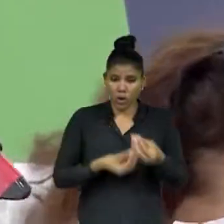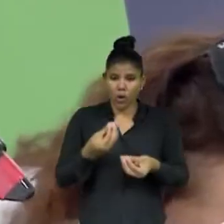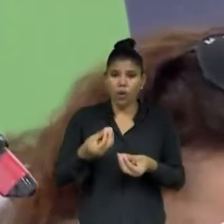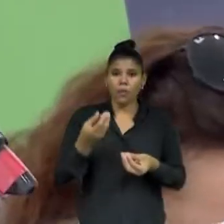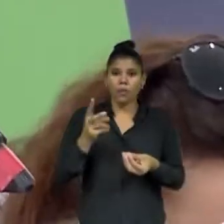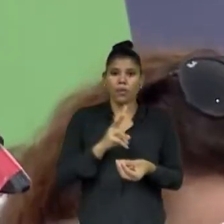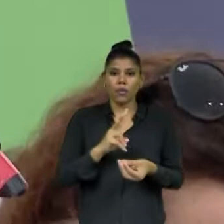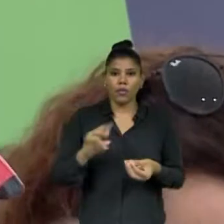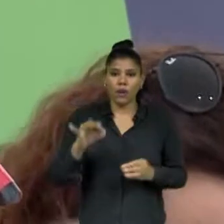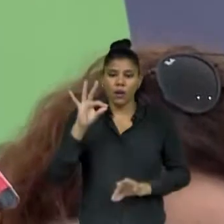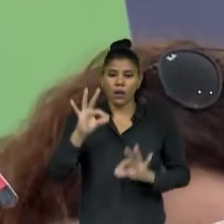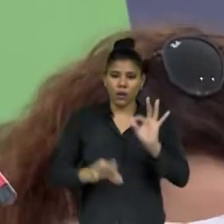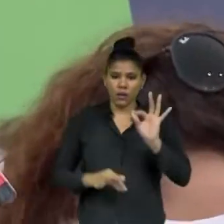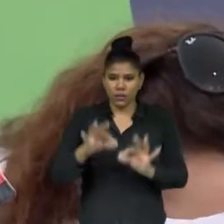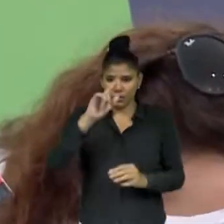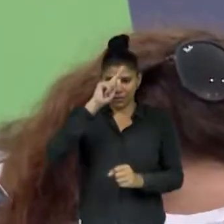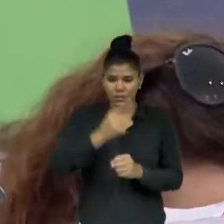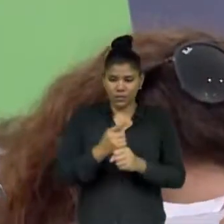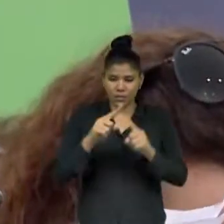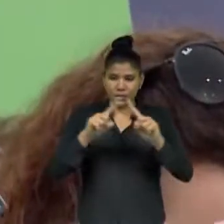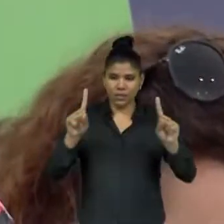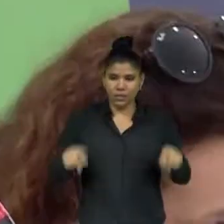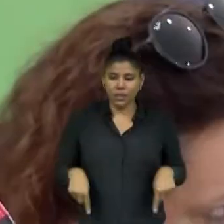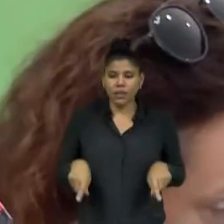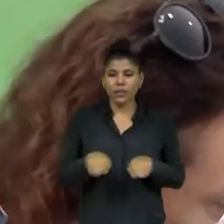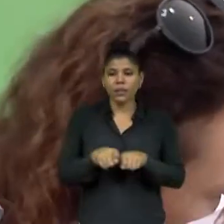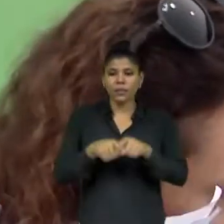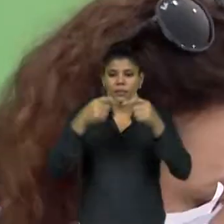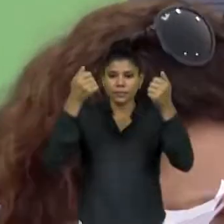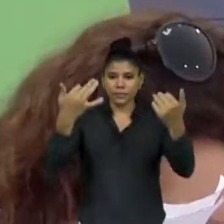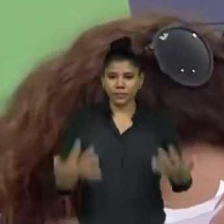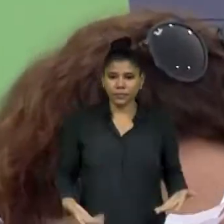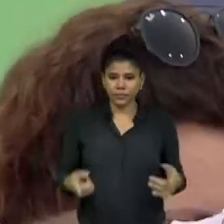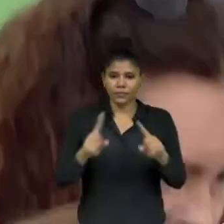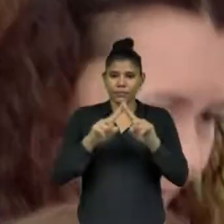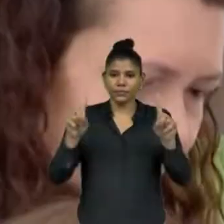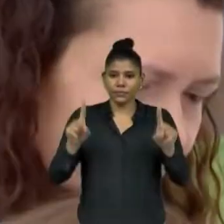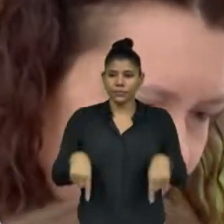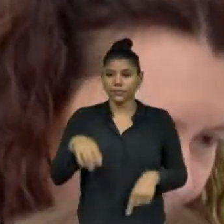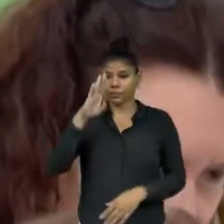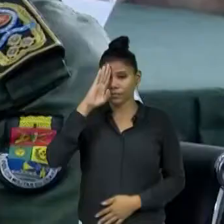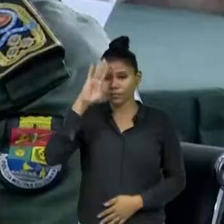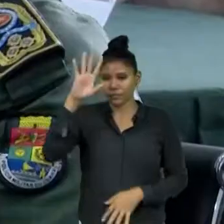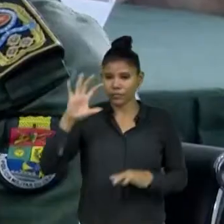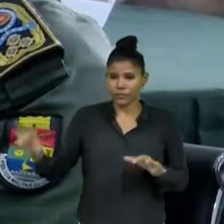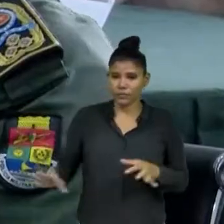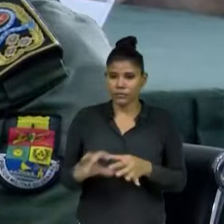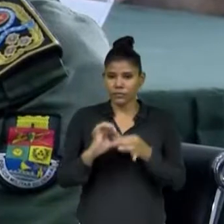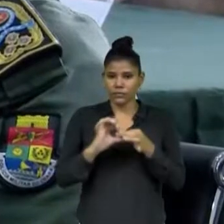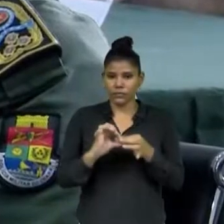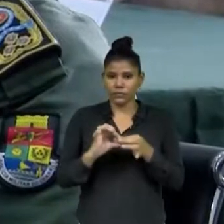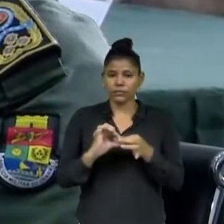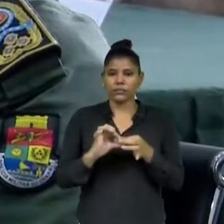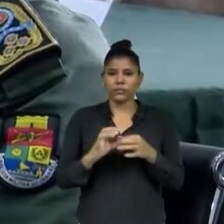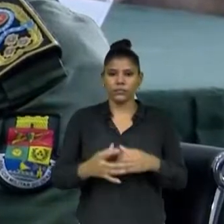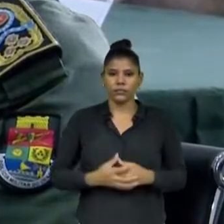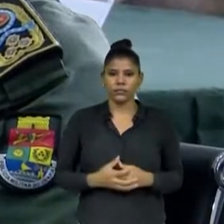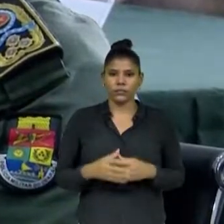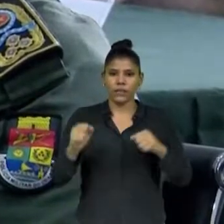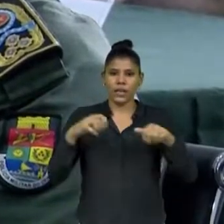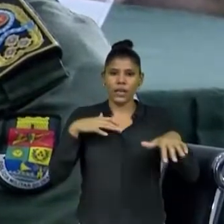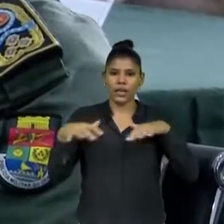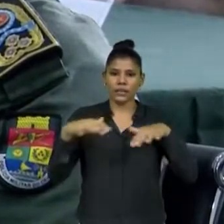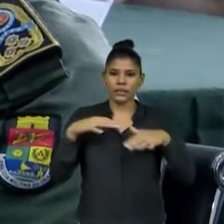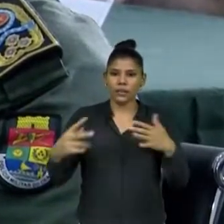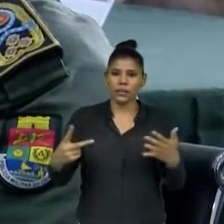Pacífico, além de uma maior explanação dos projetos prioritários ligados ao programa. As ações acontecem